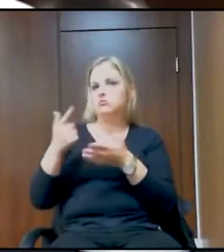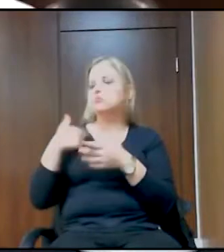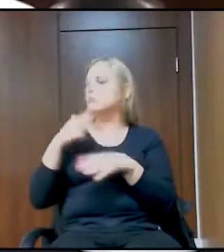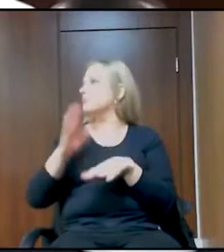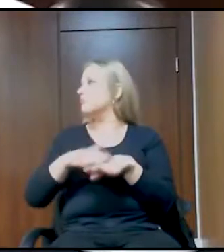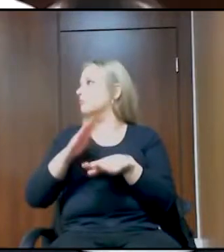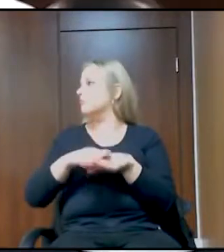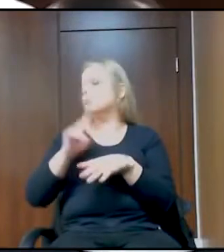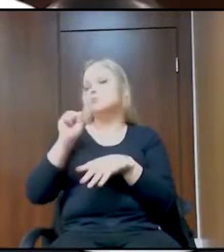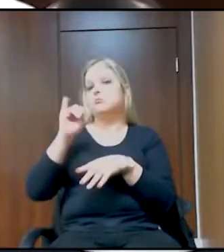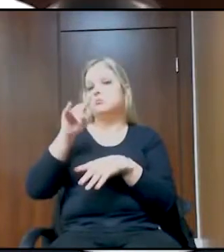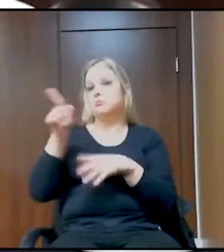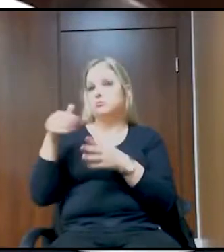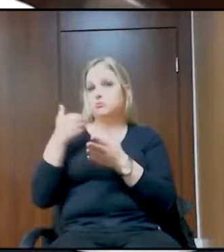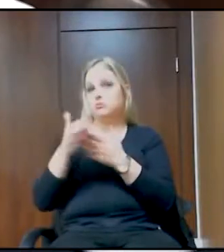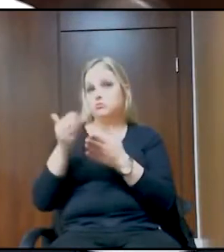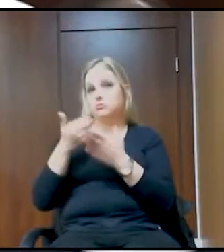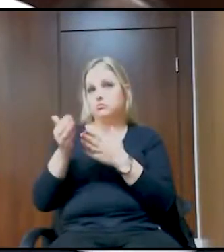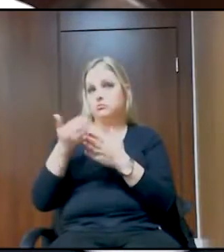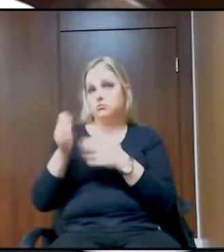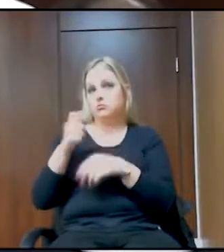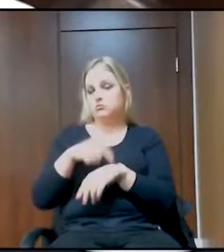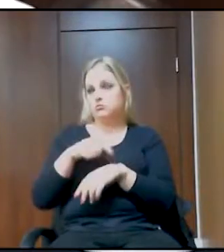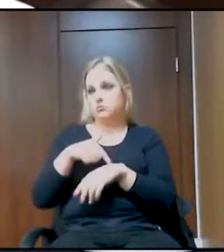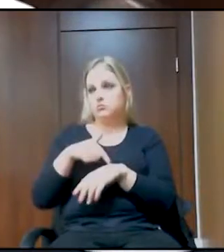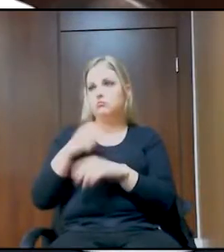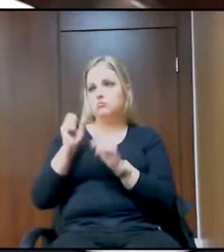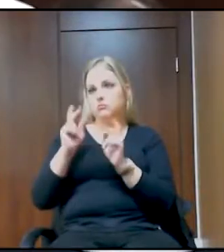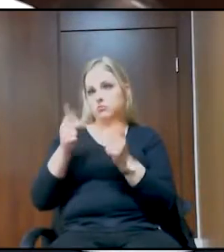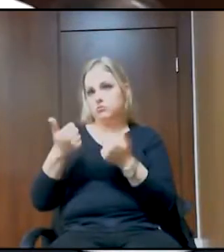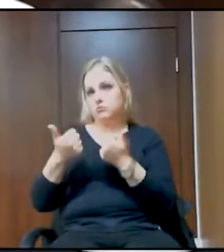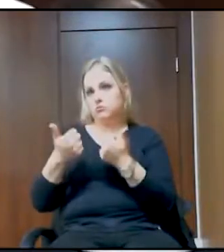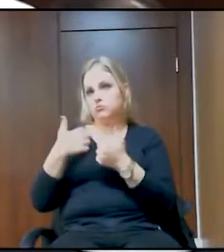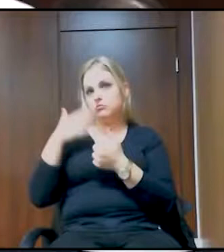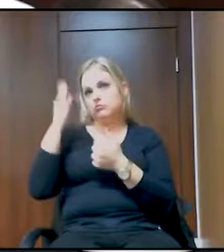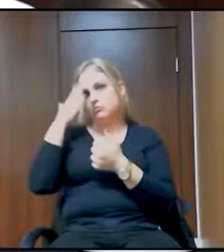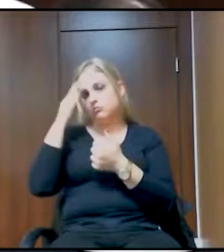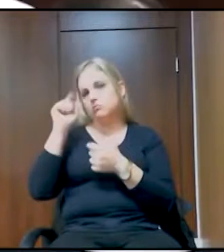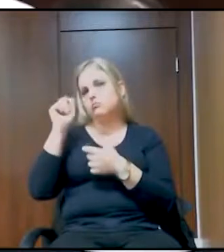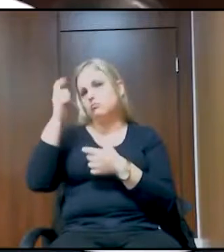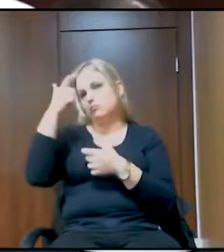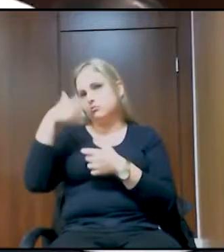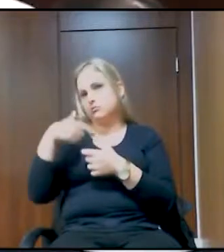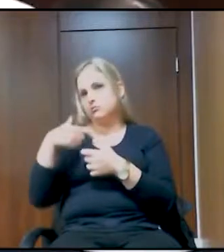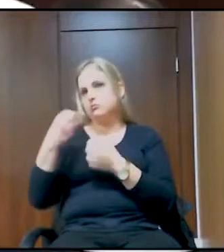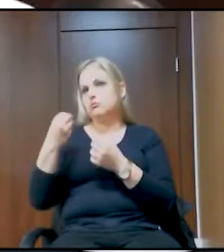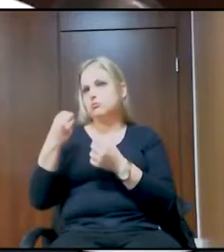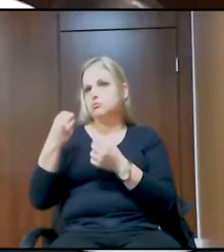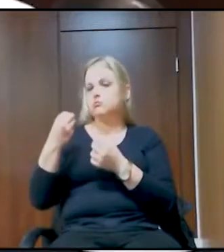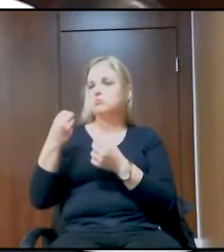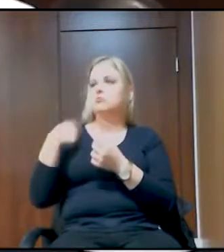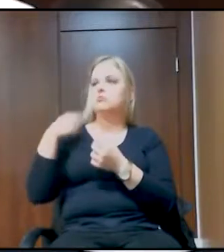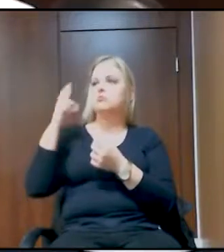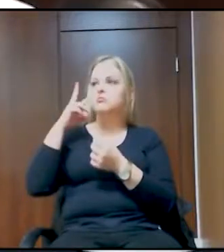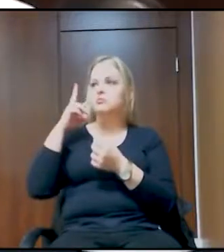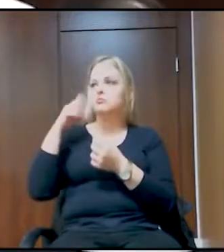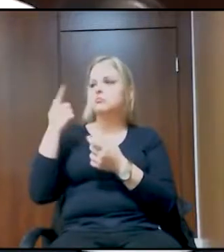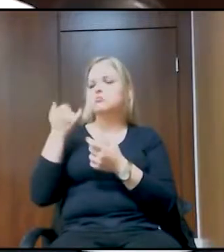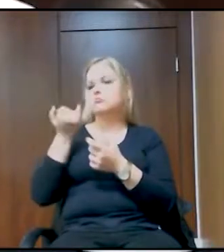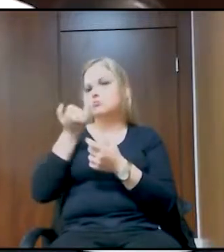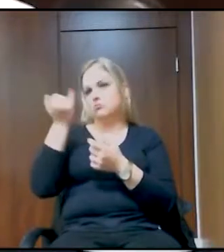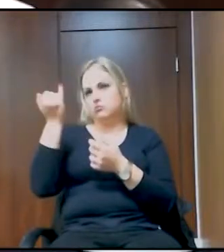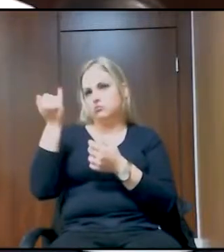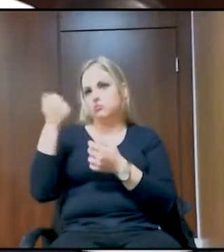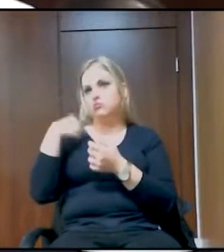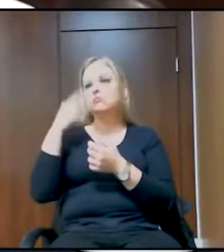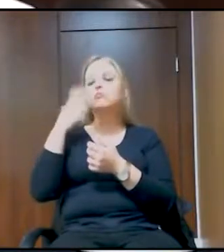para a gente não perder tempo. Pode ser assim? Até porque eu acho que saber quem eu sou, meu currículo, minha história é de menos aqui, né? A gente